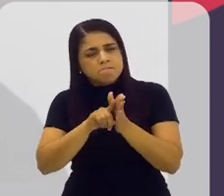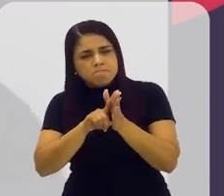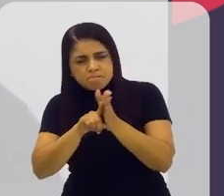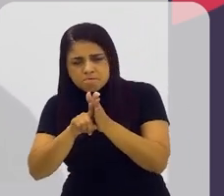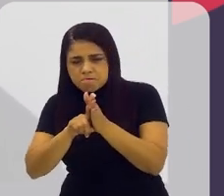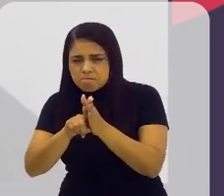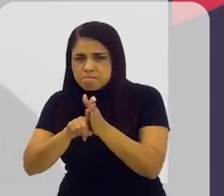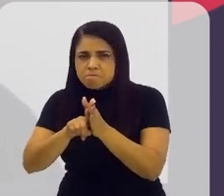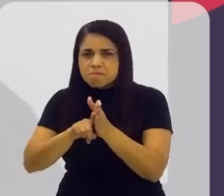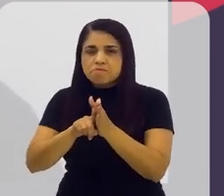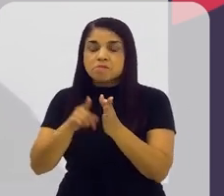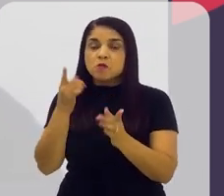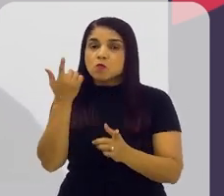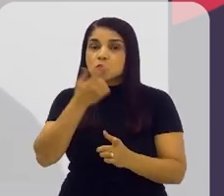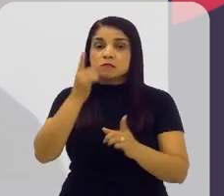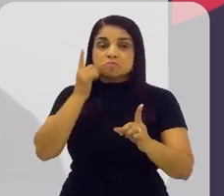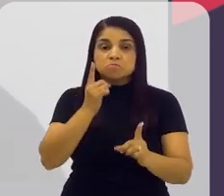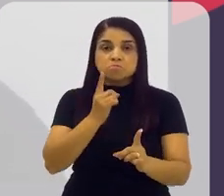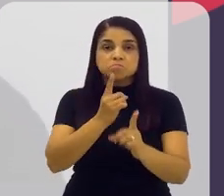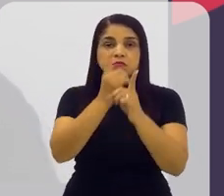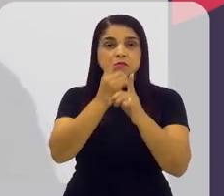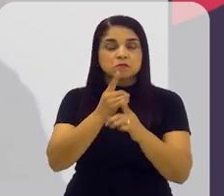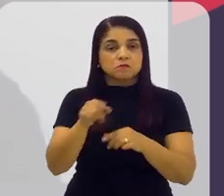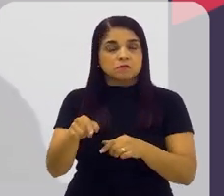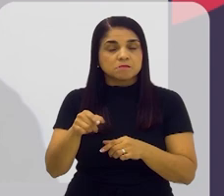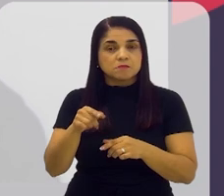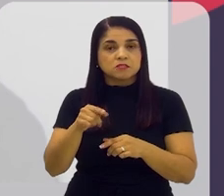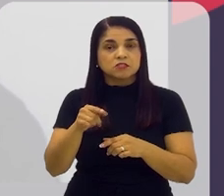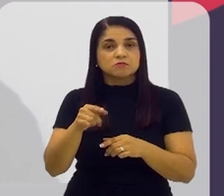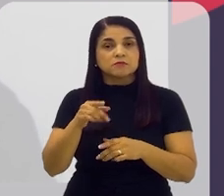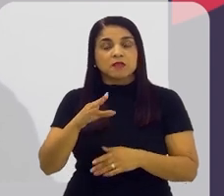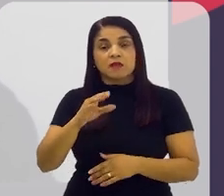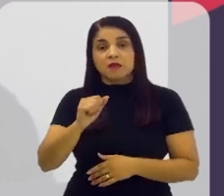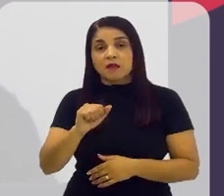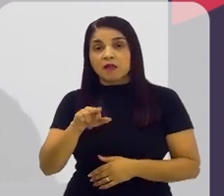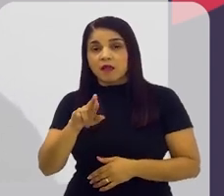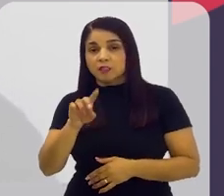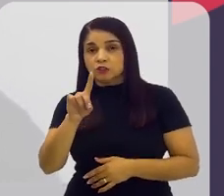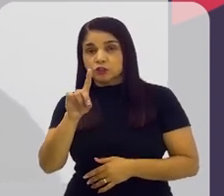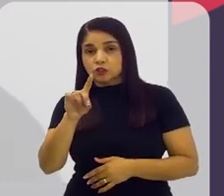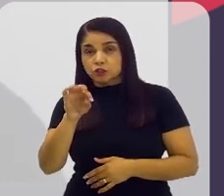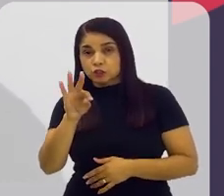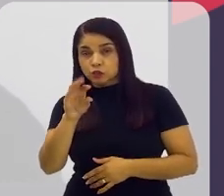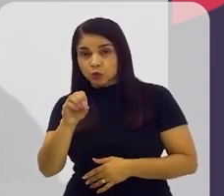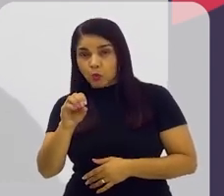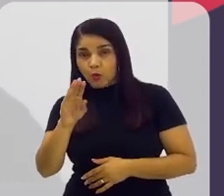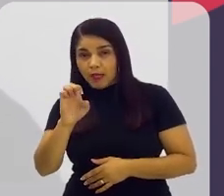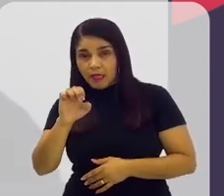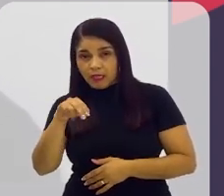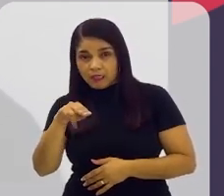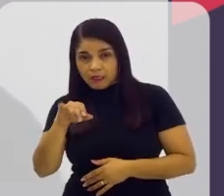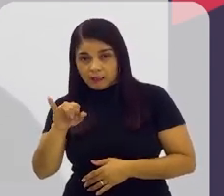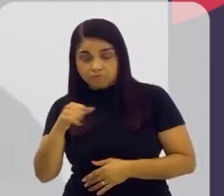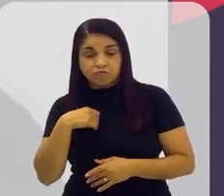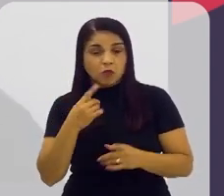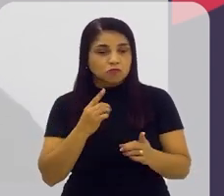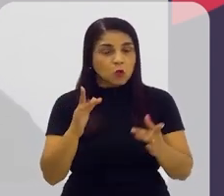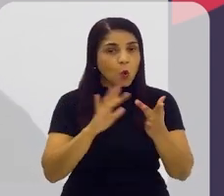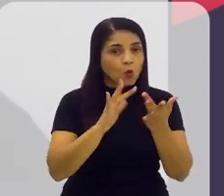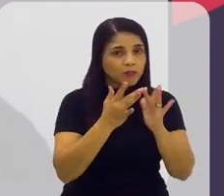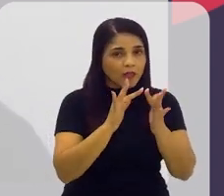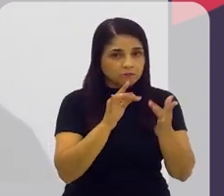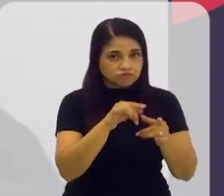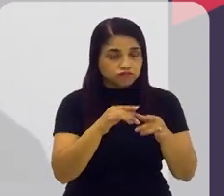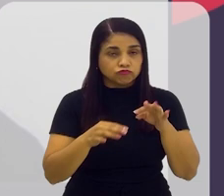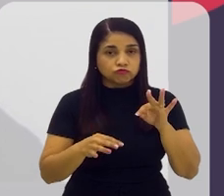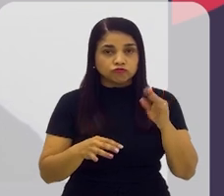tempo pesquisando, eu consegui identificar que era uma planta do gênero Calstroemia. E entrei em contato com o Tiago, né?